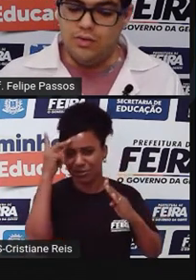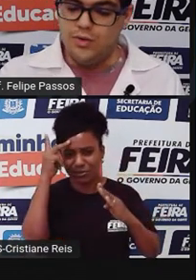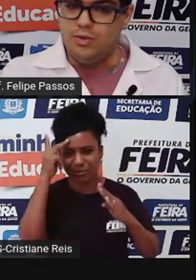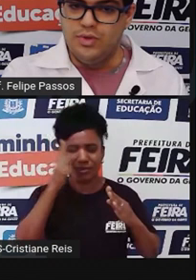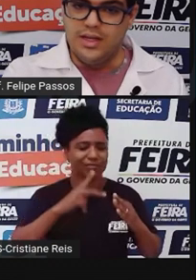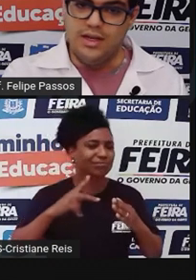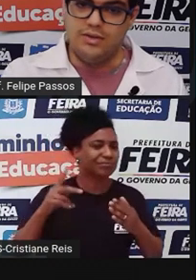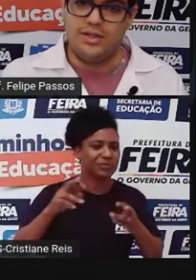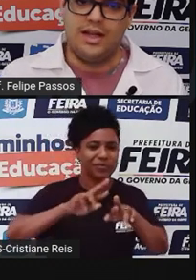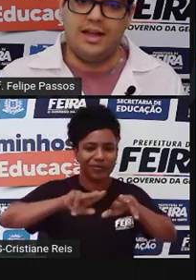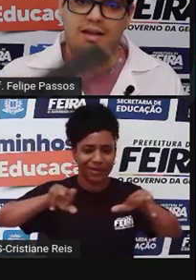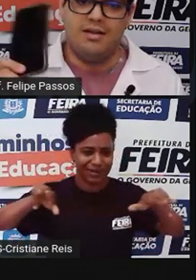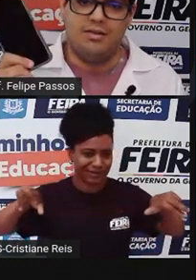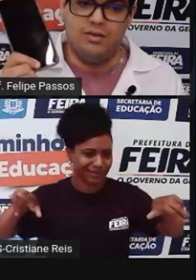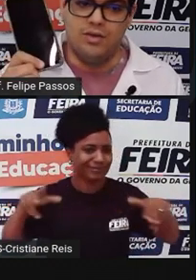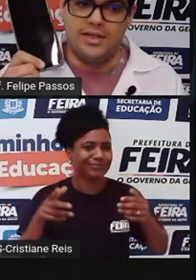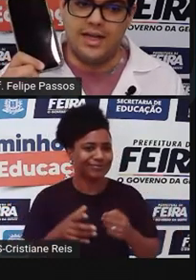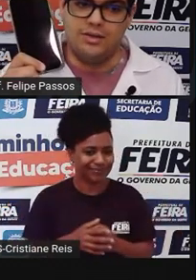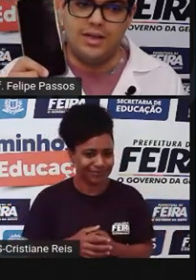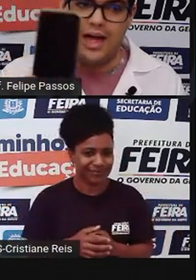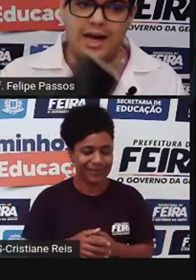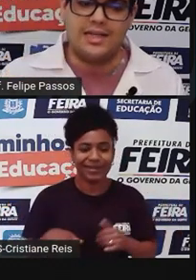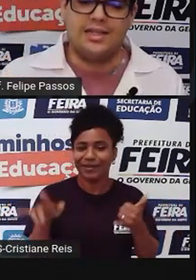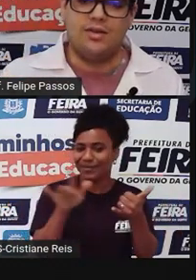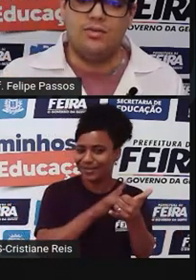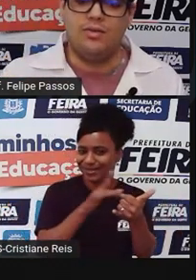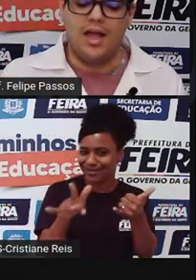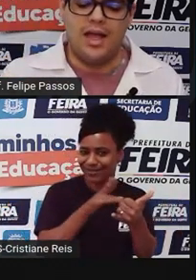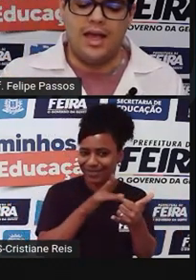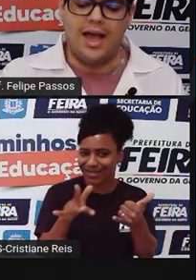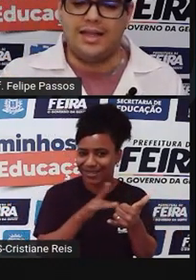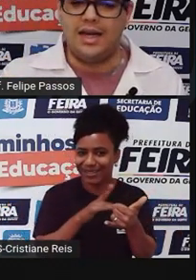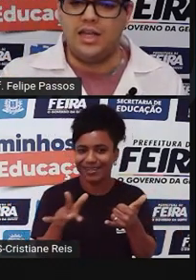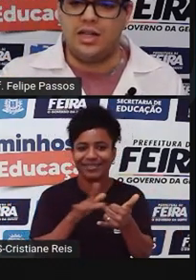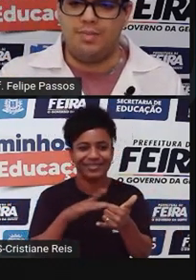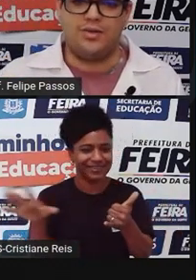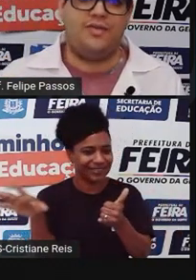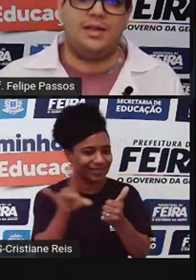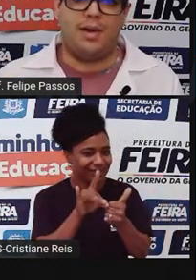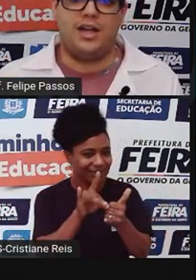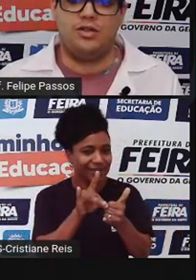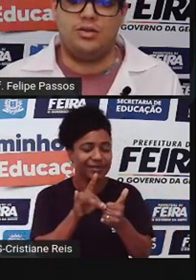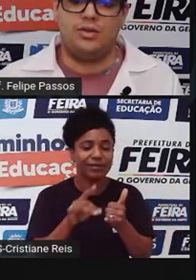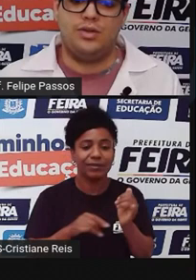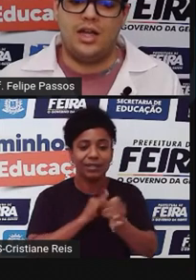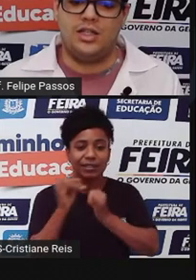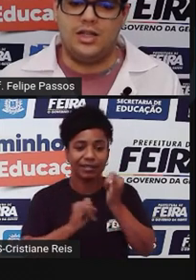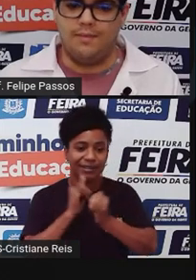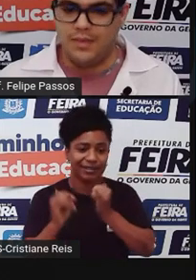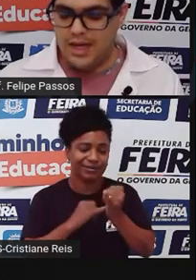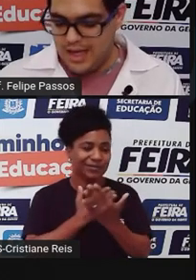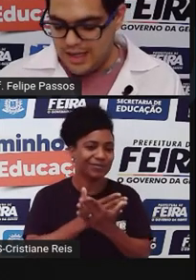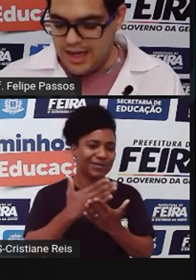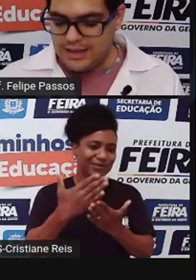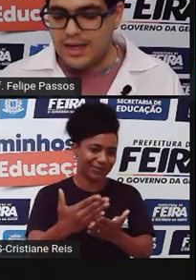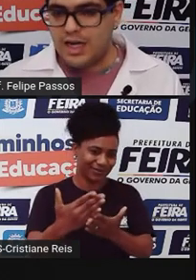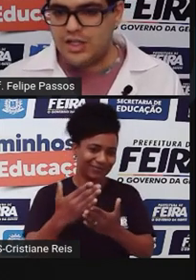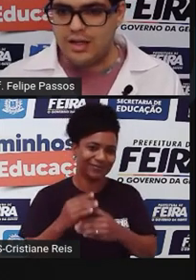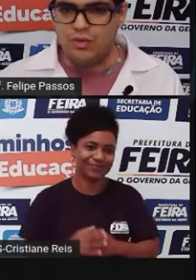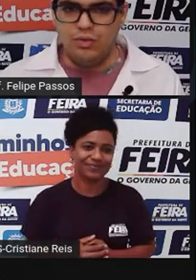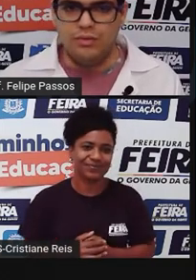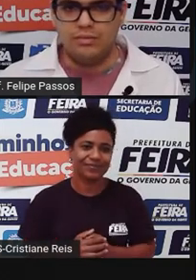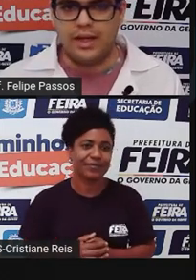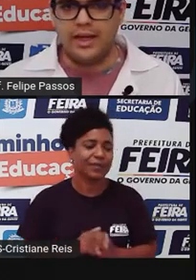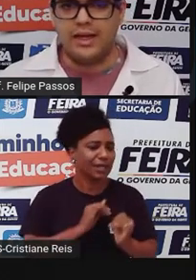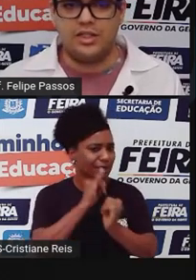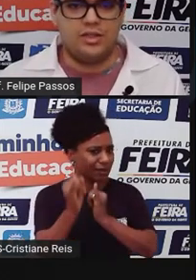nos últimos anos né nos celulares então a internet ela passou a fazer parte do nosso dia a dia e a